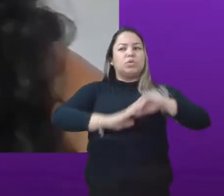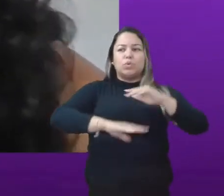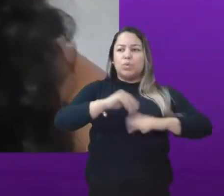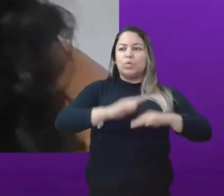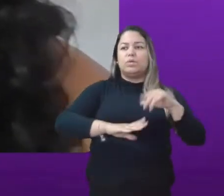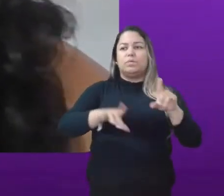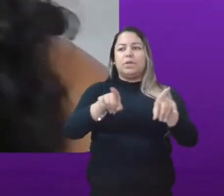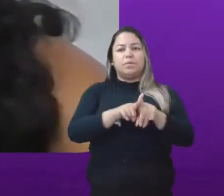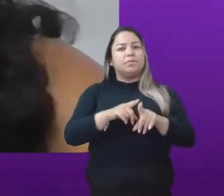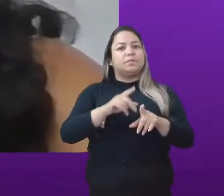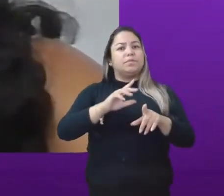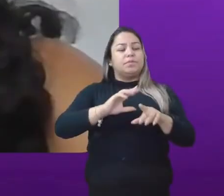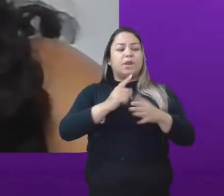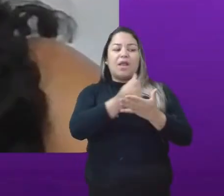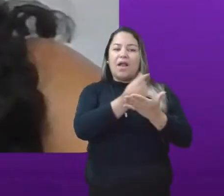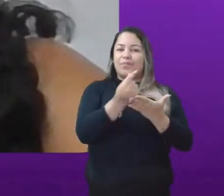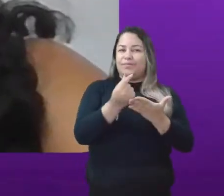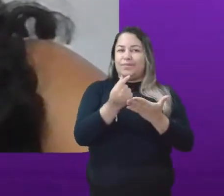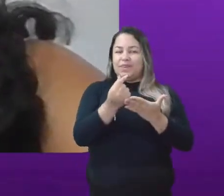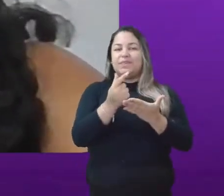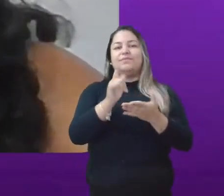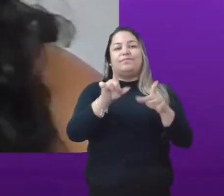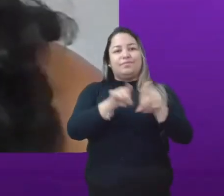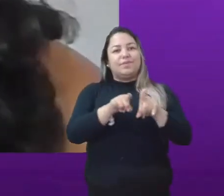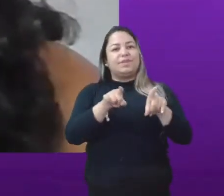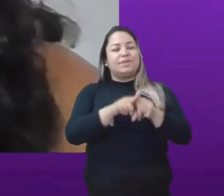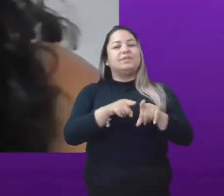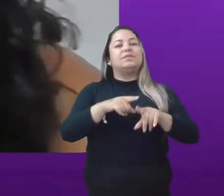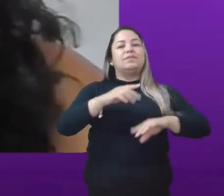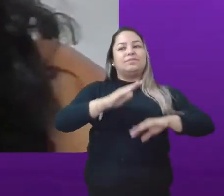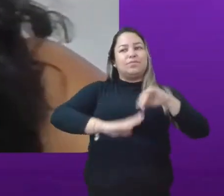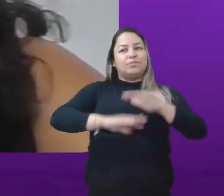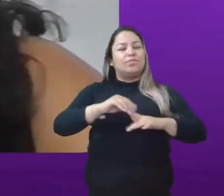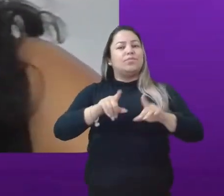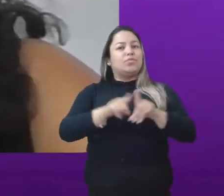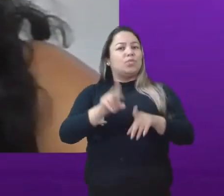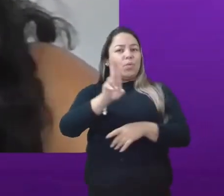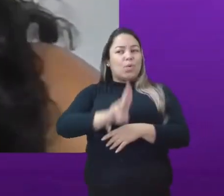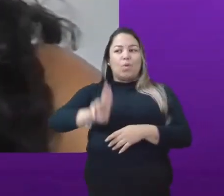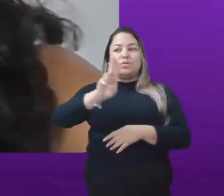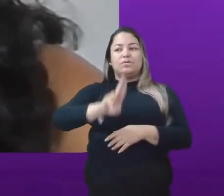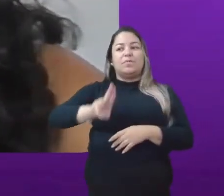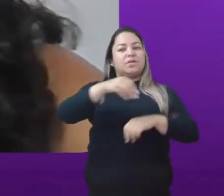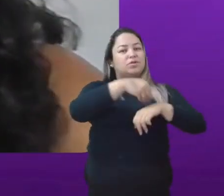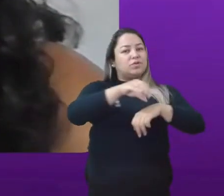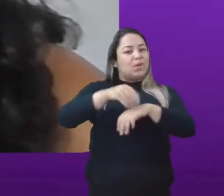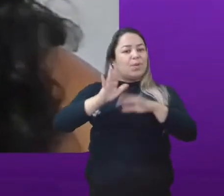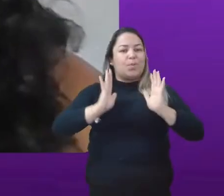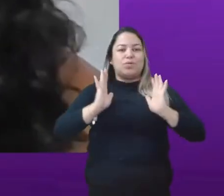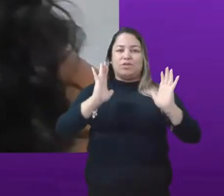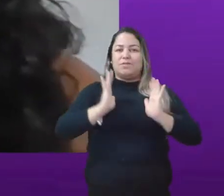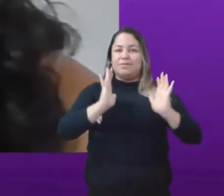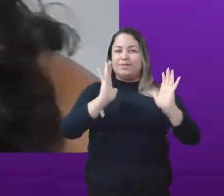produção pré-capitalistas. Então, uma forma de produção, de consumo e distribuição de riqueza que